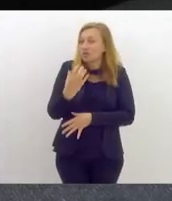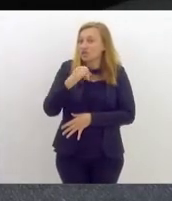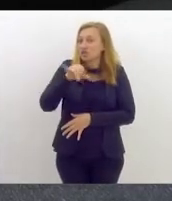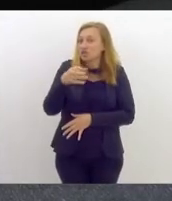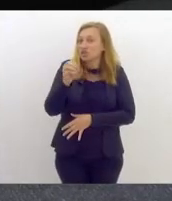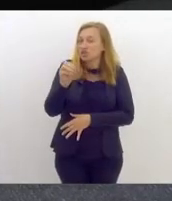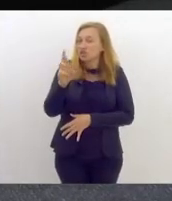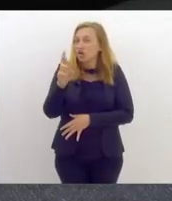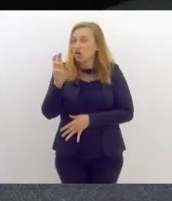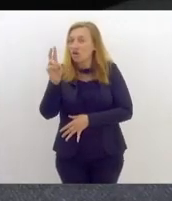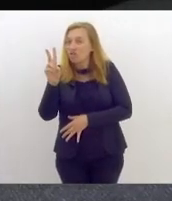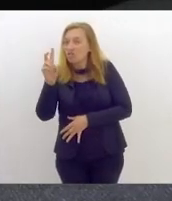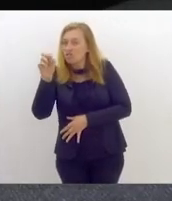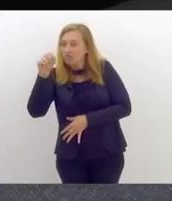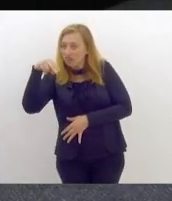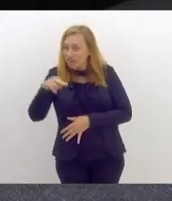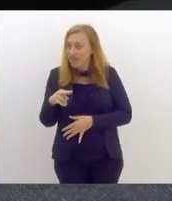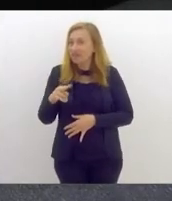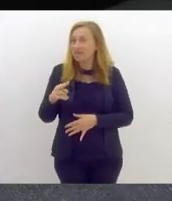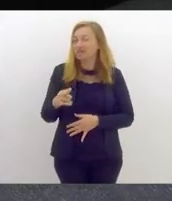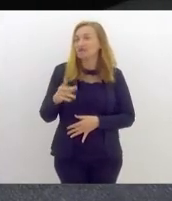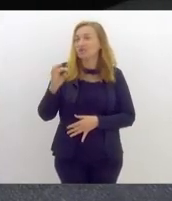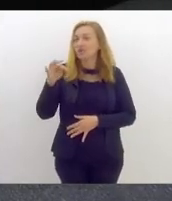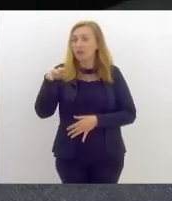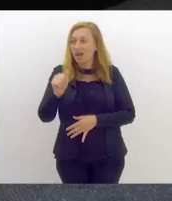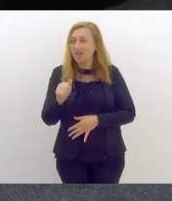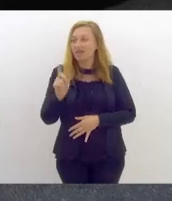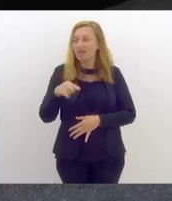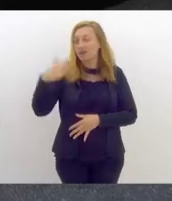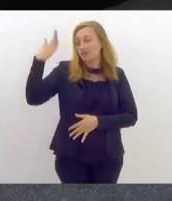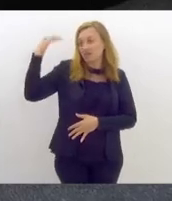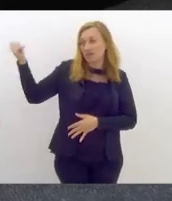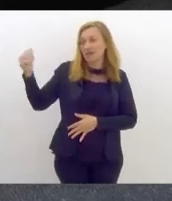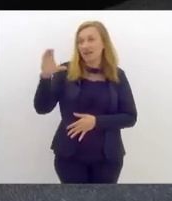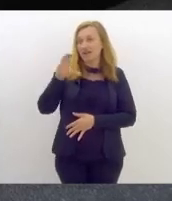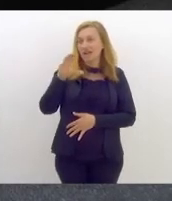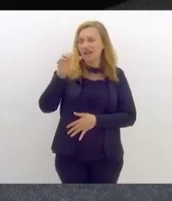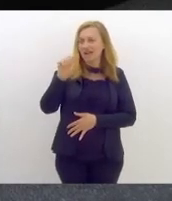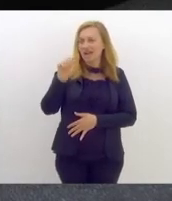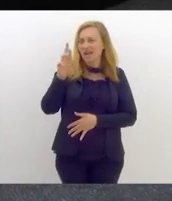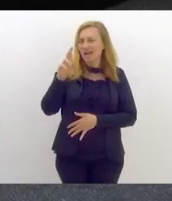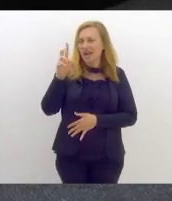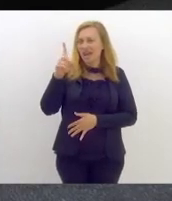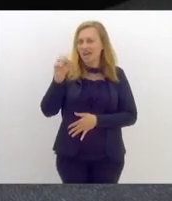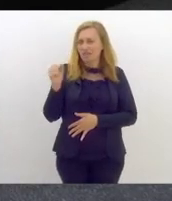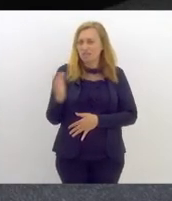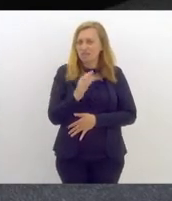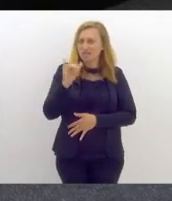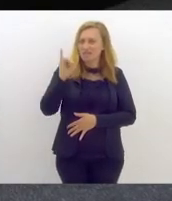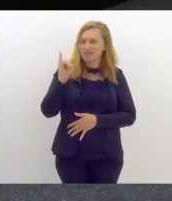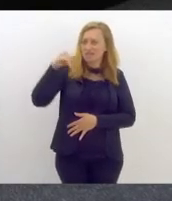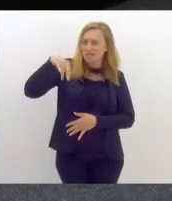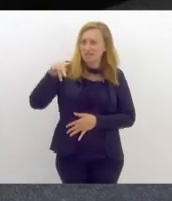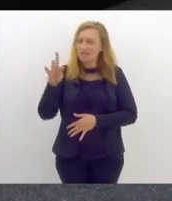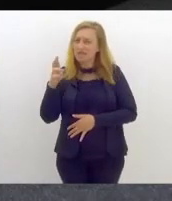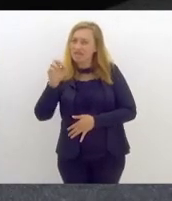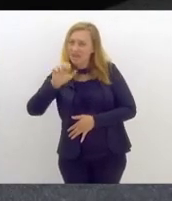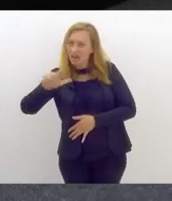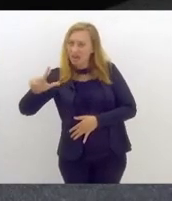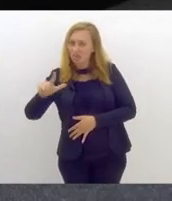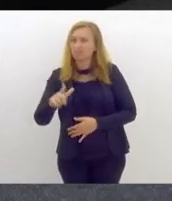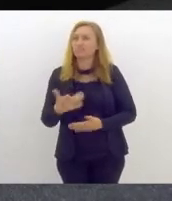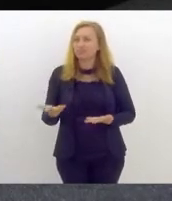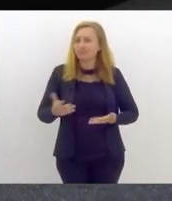e era até um homem muito polêmico que era o Carlos Imperial então tô fazendo agradecendo